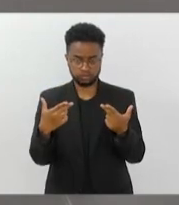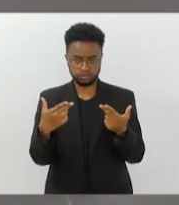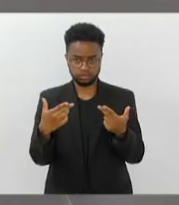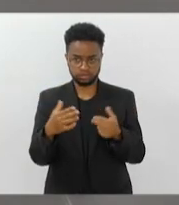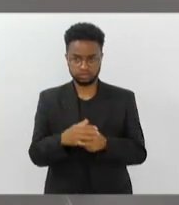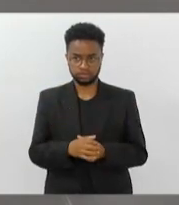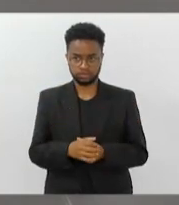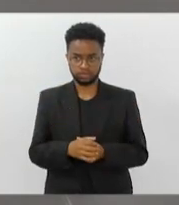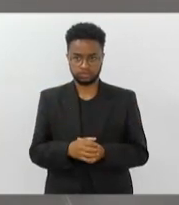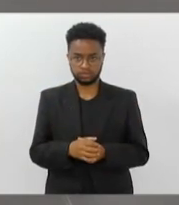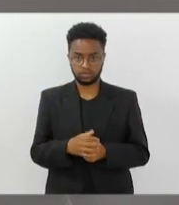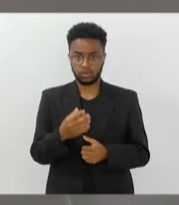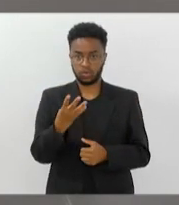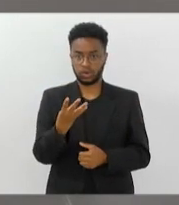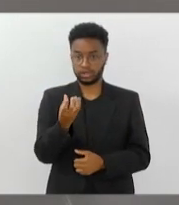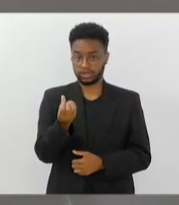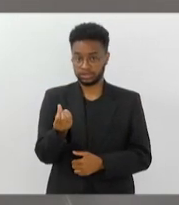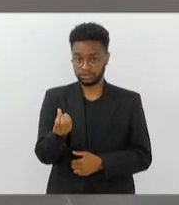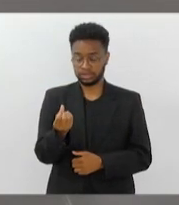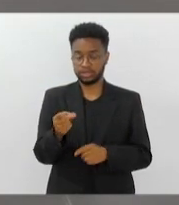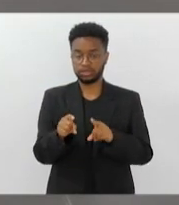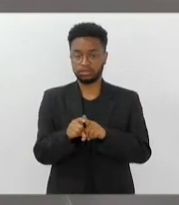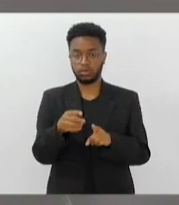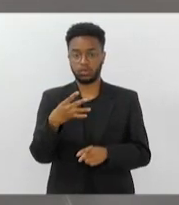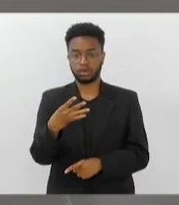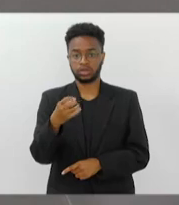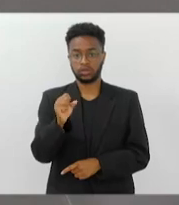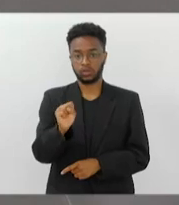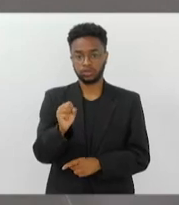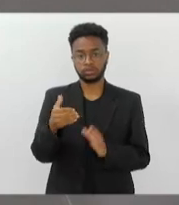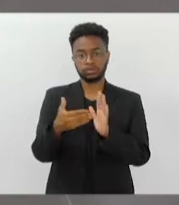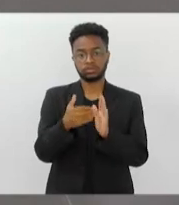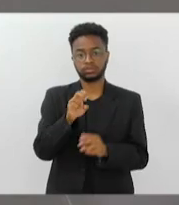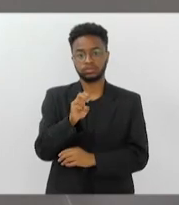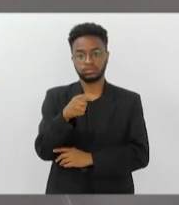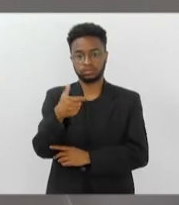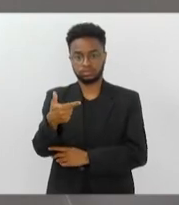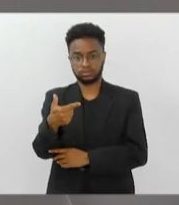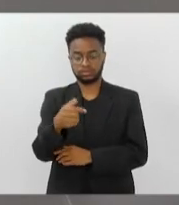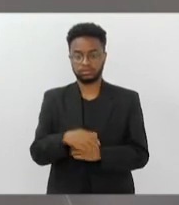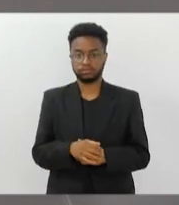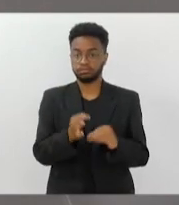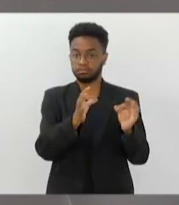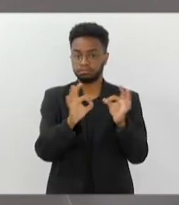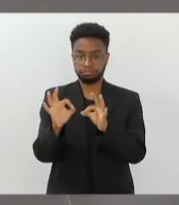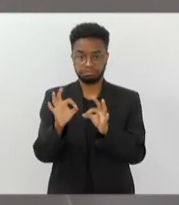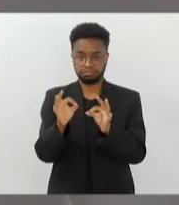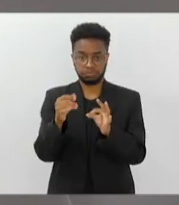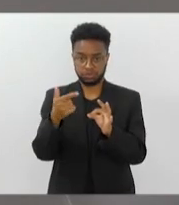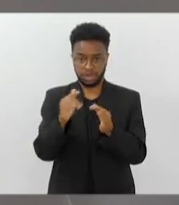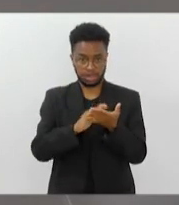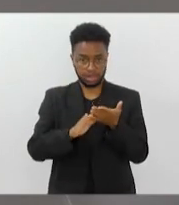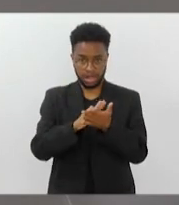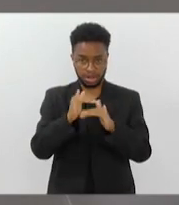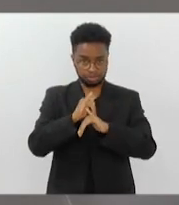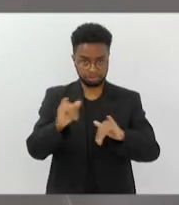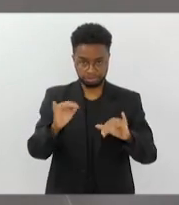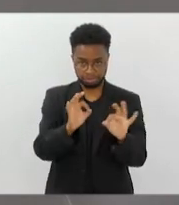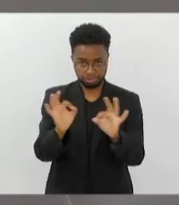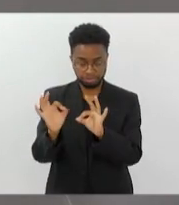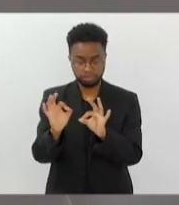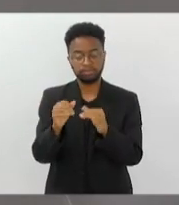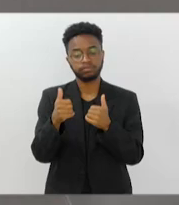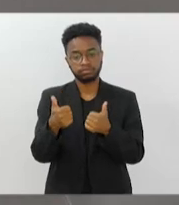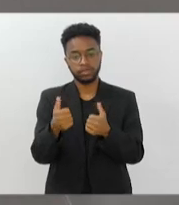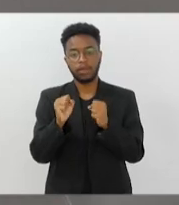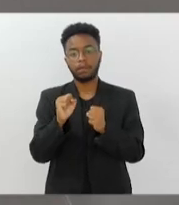É o 46 e do 48 ao 52. Não havendo nenhuma questão a levantar,